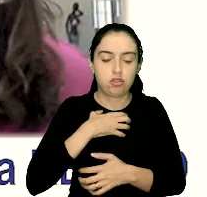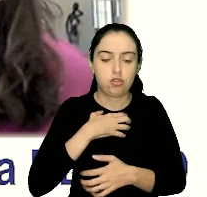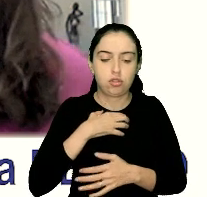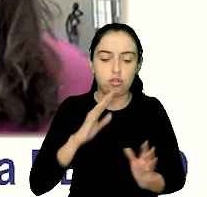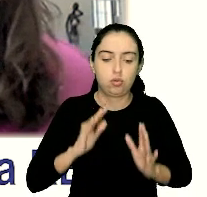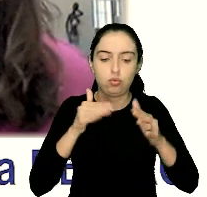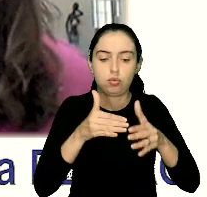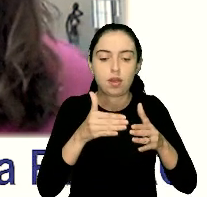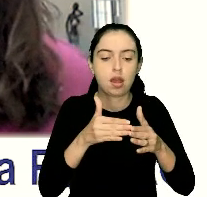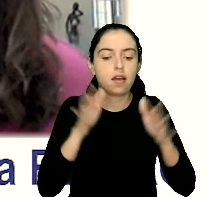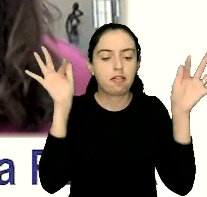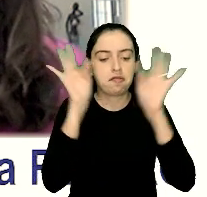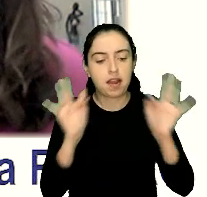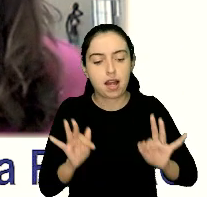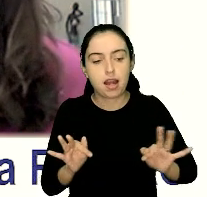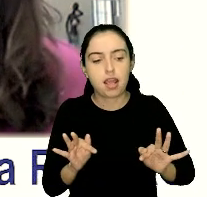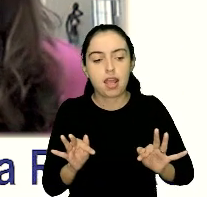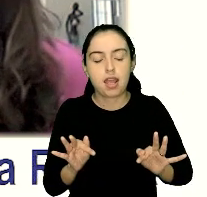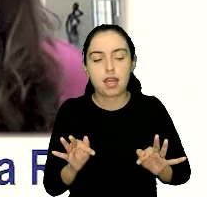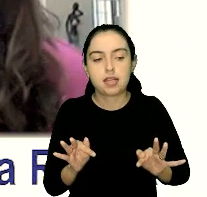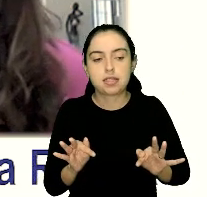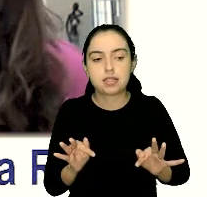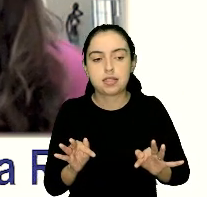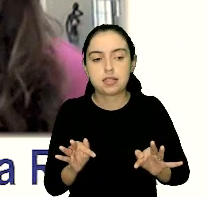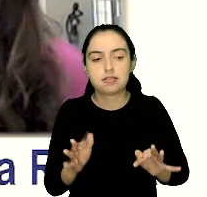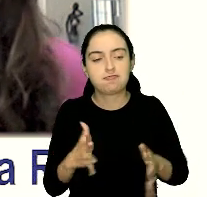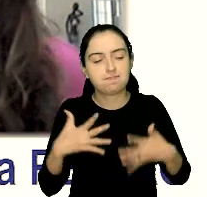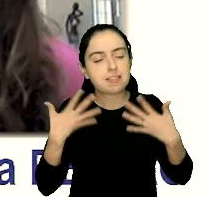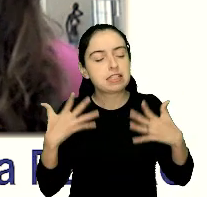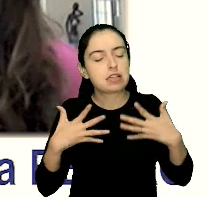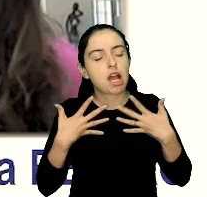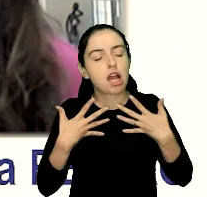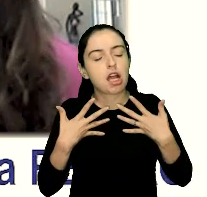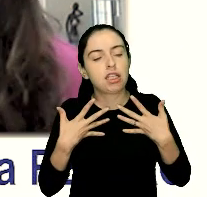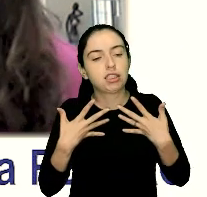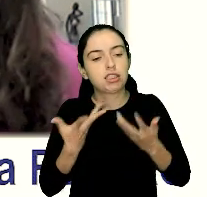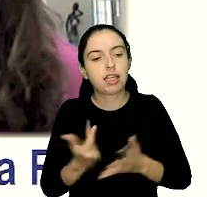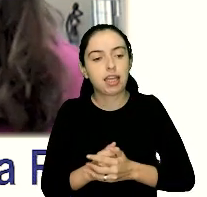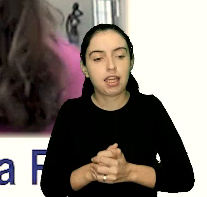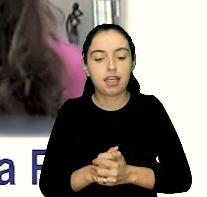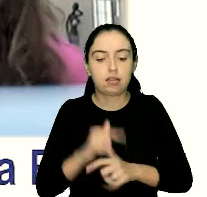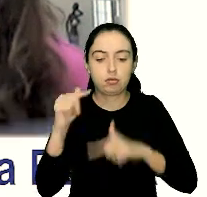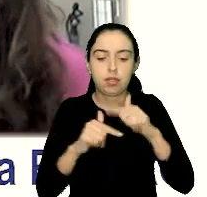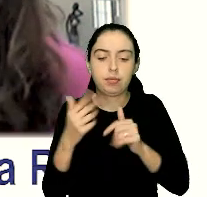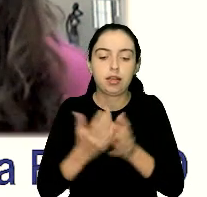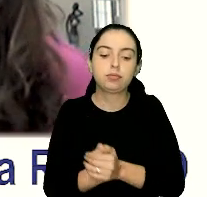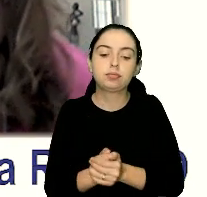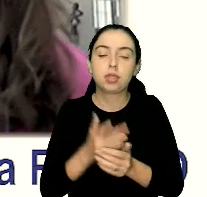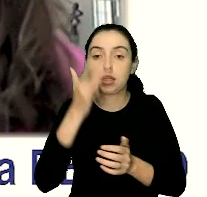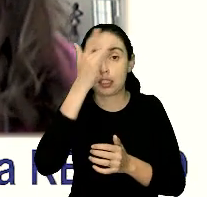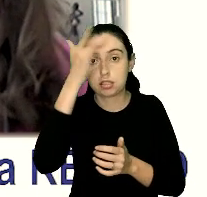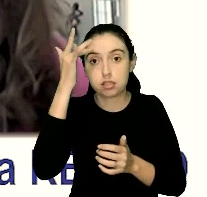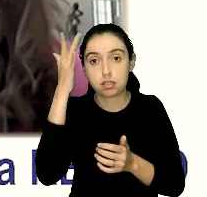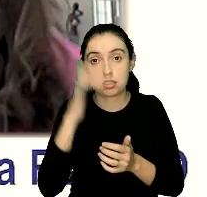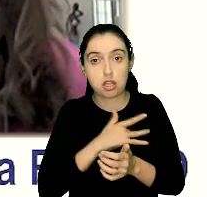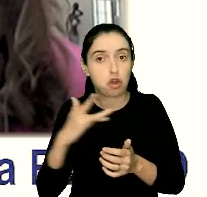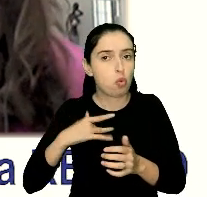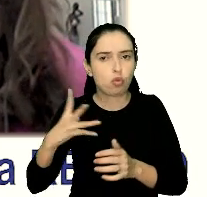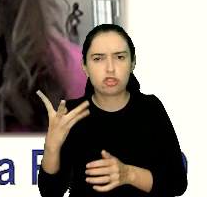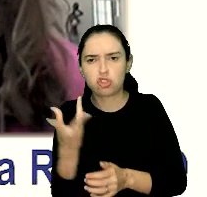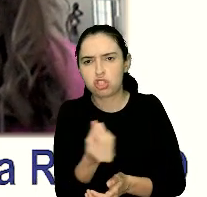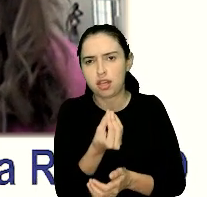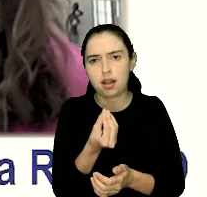com o que realizam, e para isso, obviamente, a saúde em todos os sentidos, e especialmente a saúde